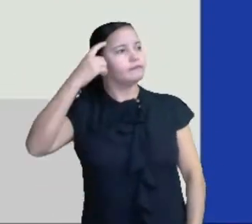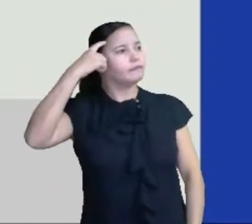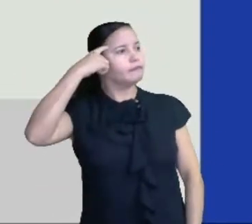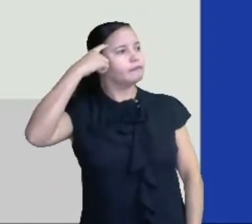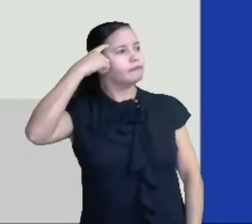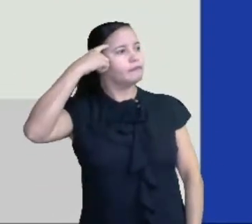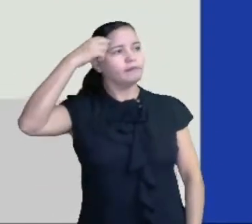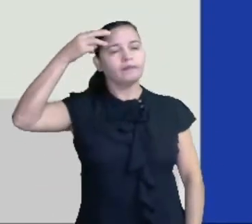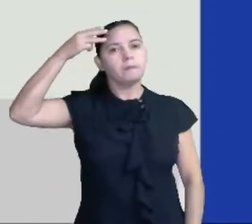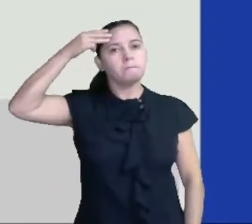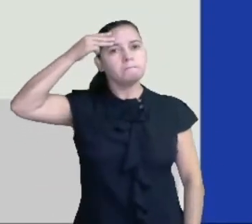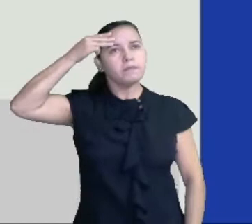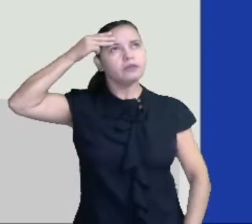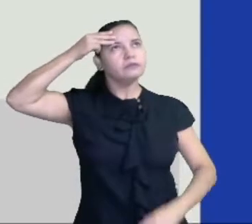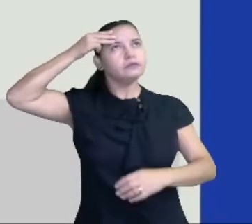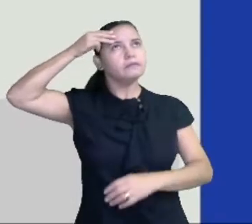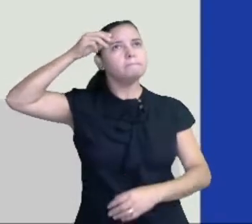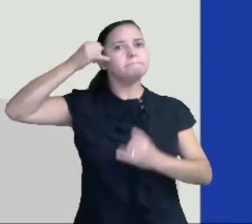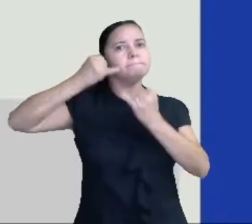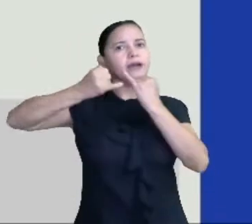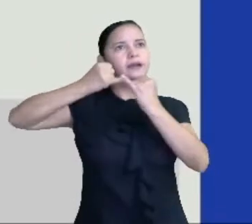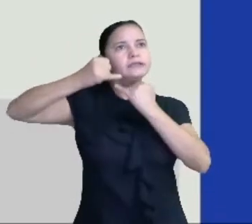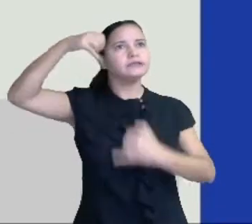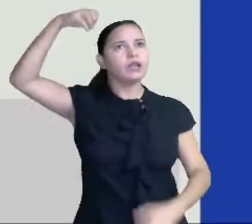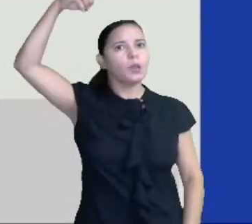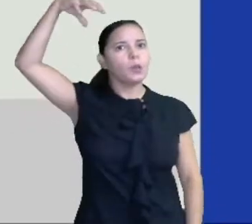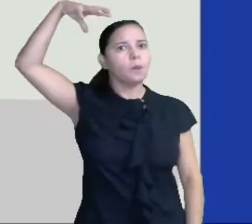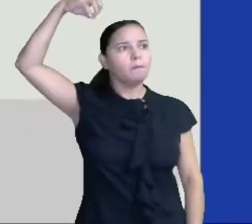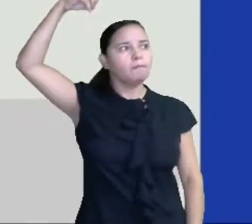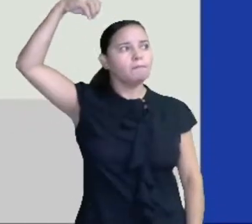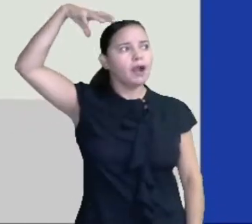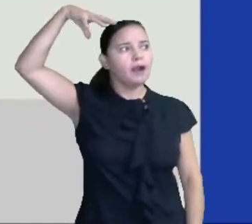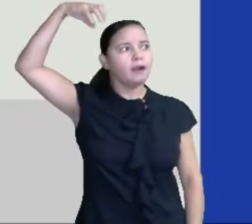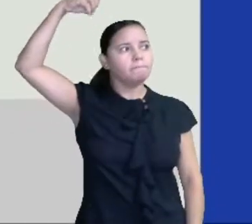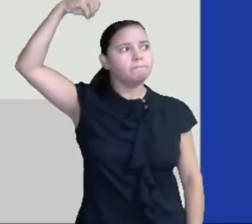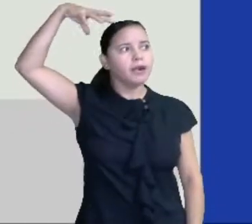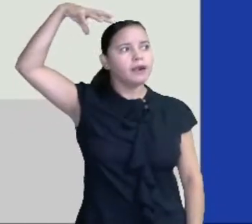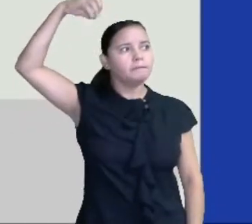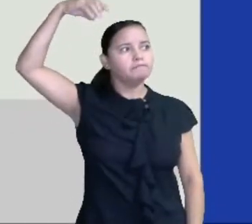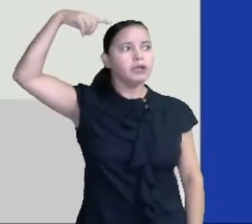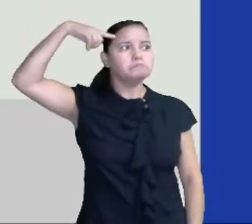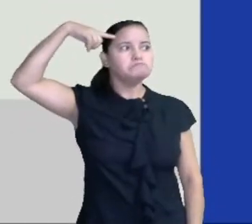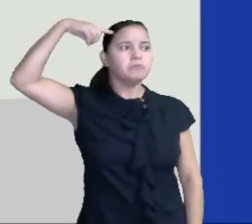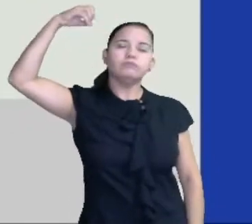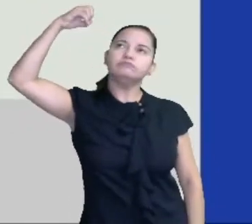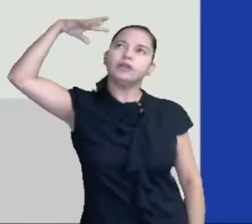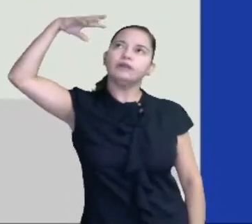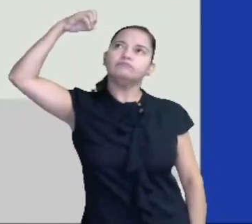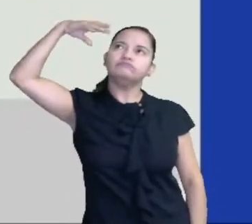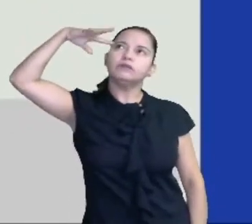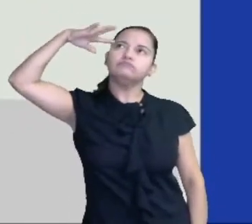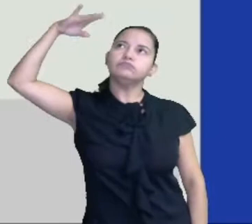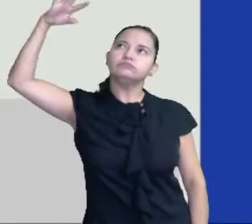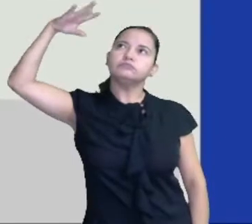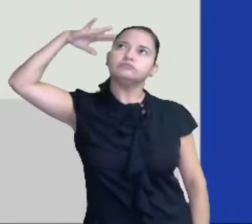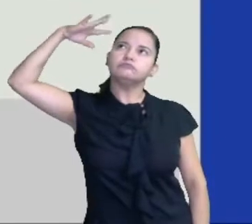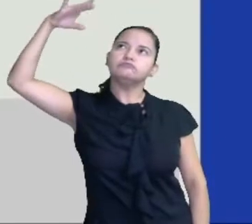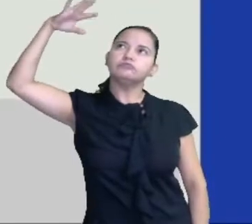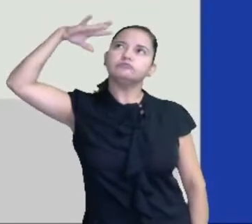assim, essa é a informação, é a ideia que o autor está tendo naquela hora, né? A